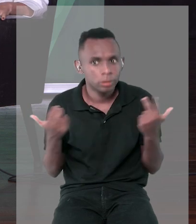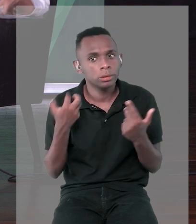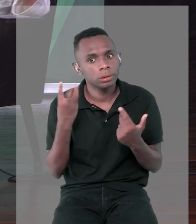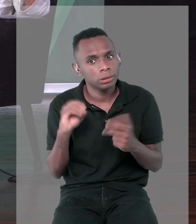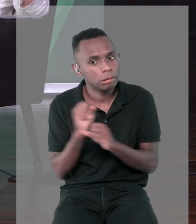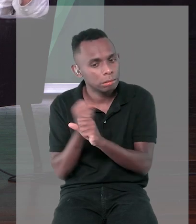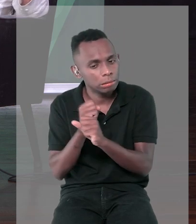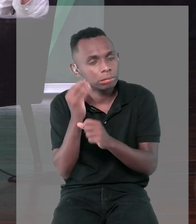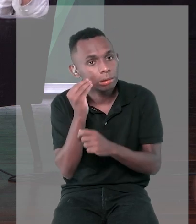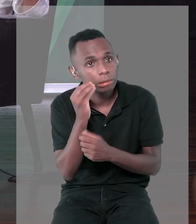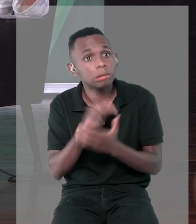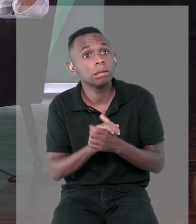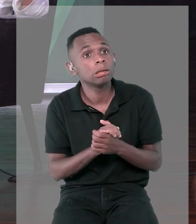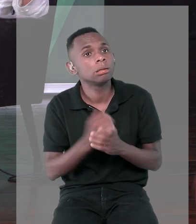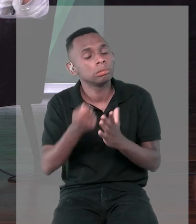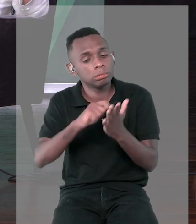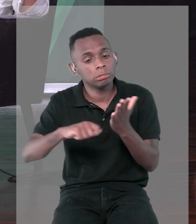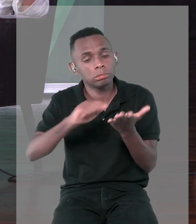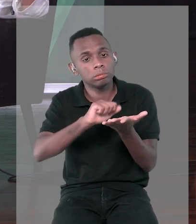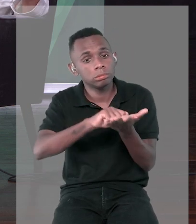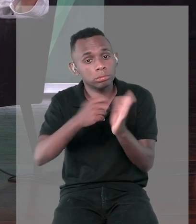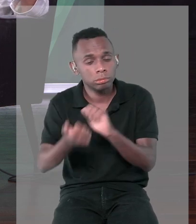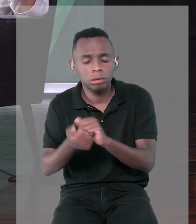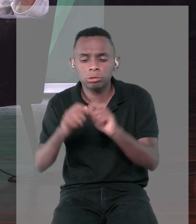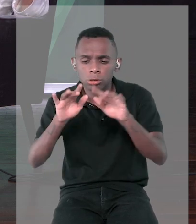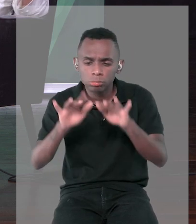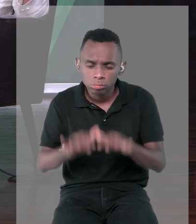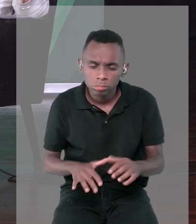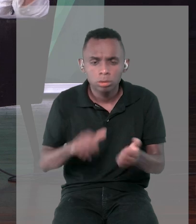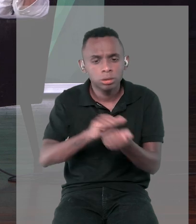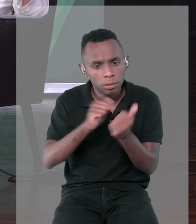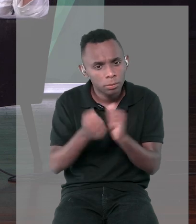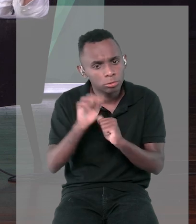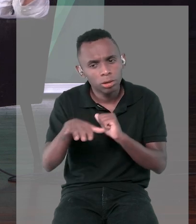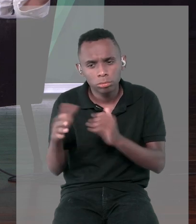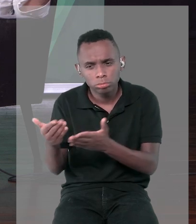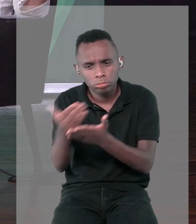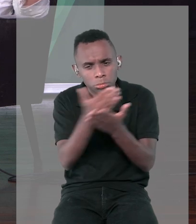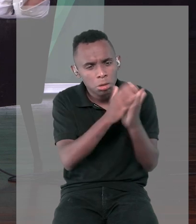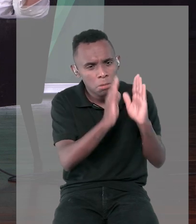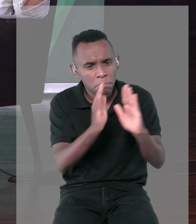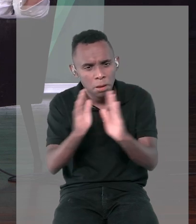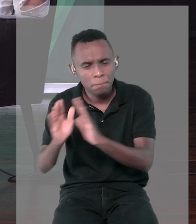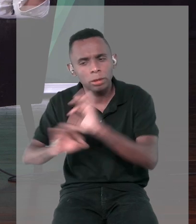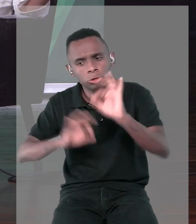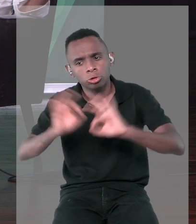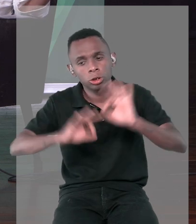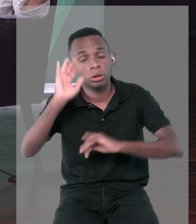tentando. Mas ele está todo transcrito, digitado, selecionado trechos